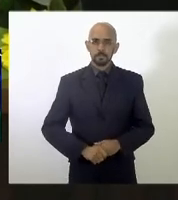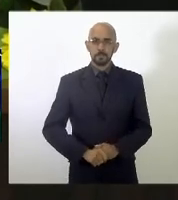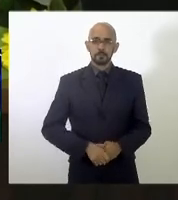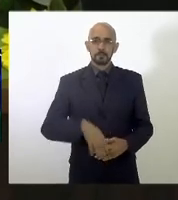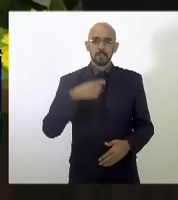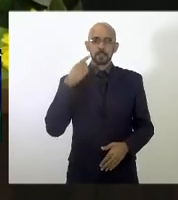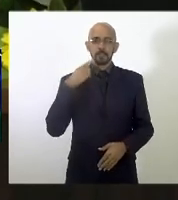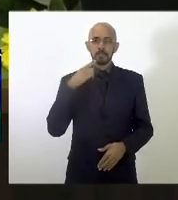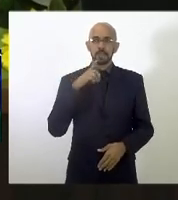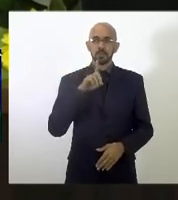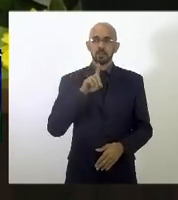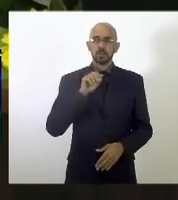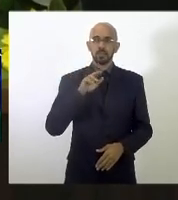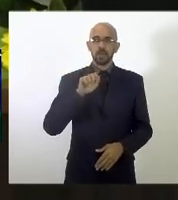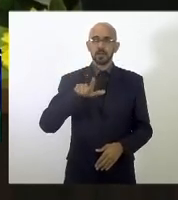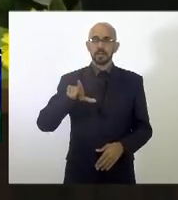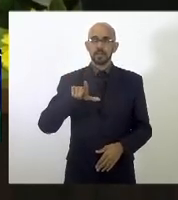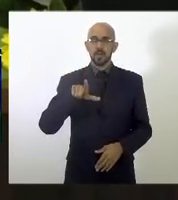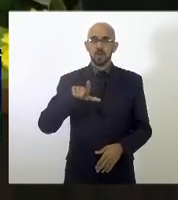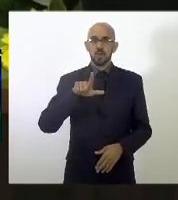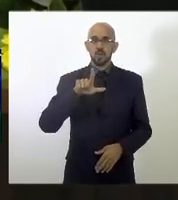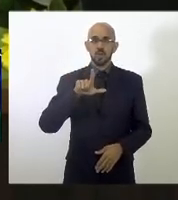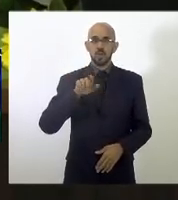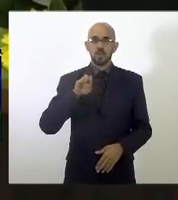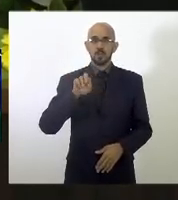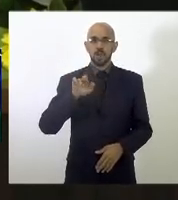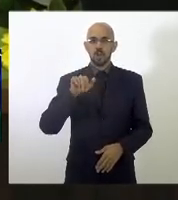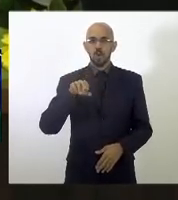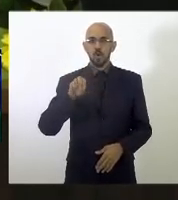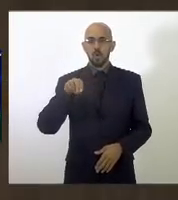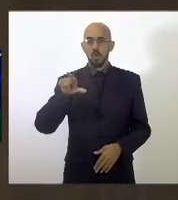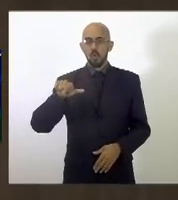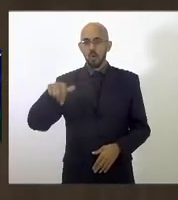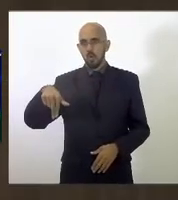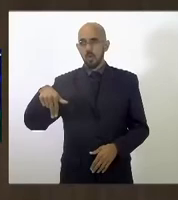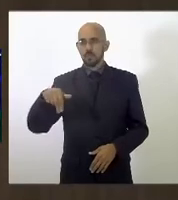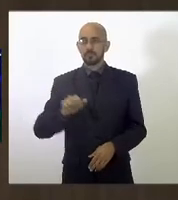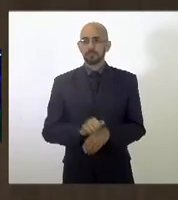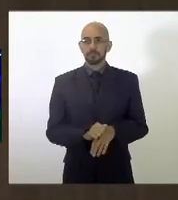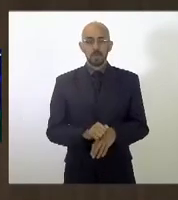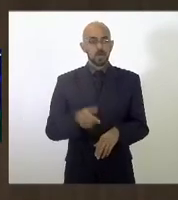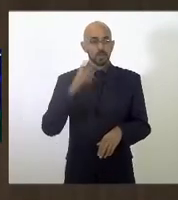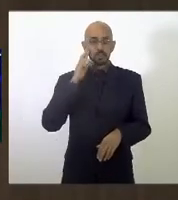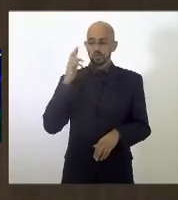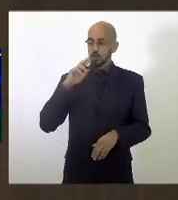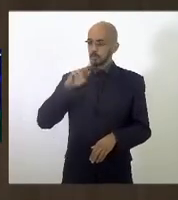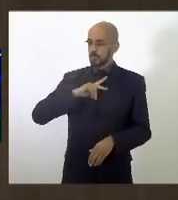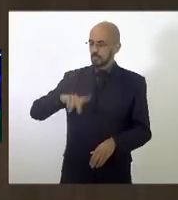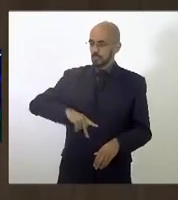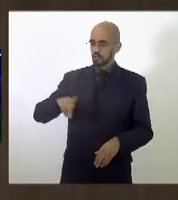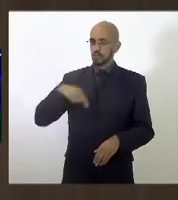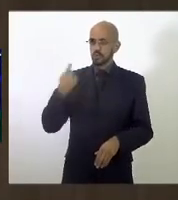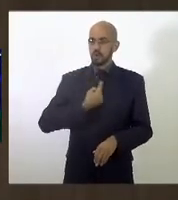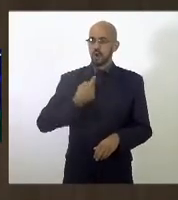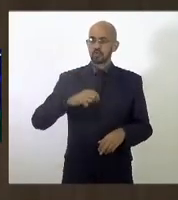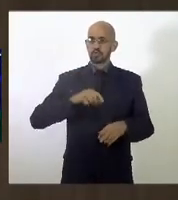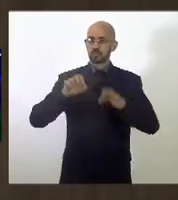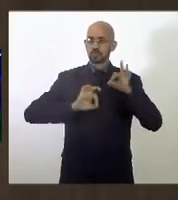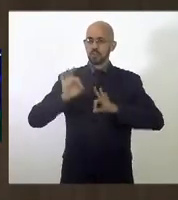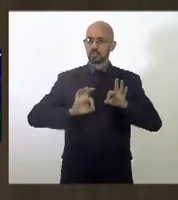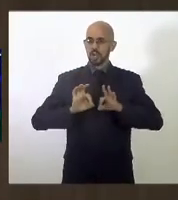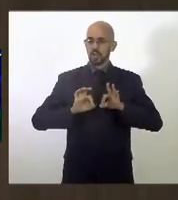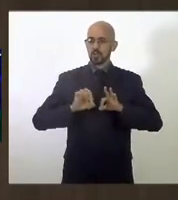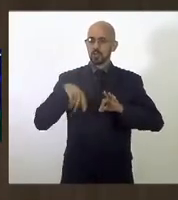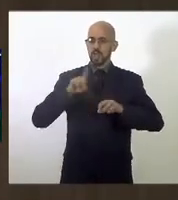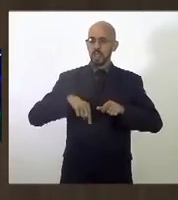Deputado Daniel Librelon, por favor. Som. Senhor presidente, o nosso projeto de lei, ele vem com o intuito